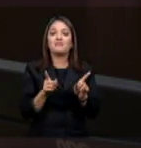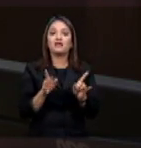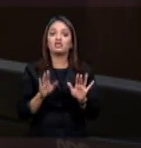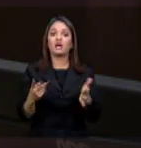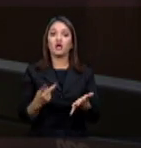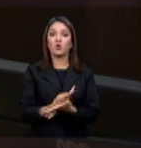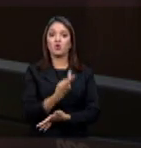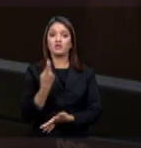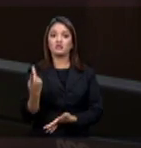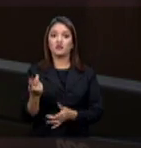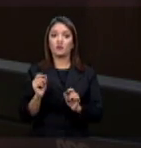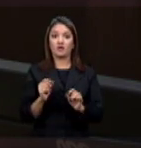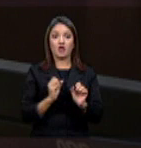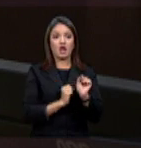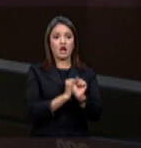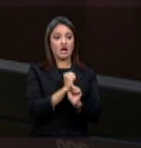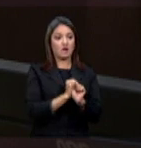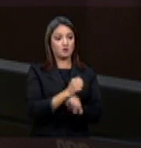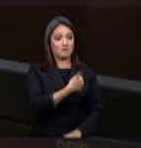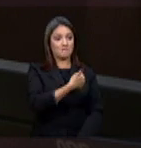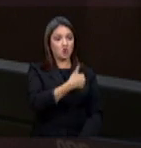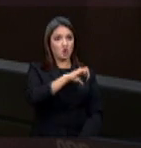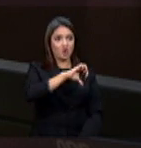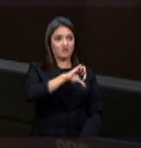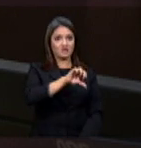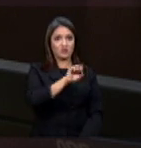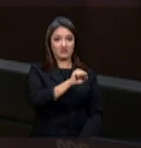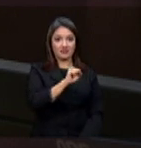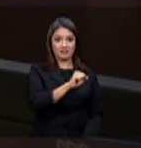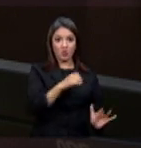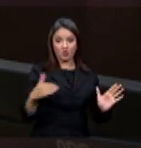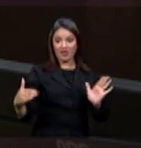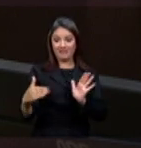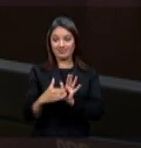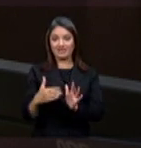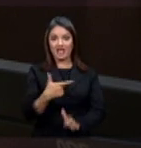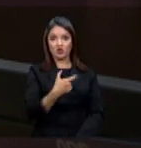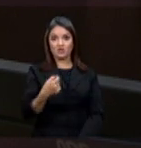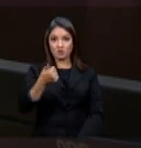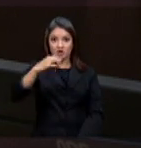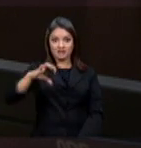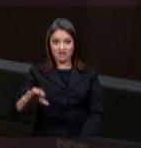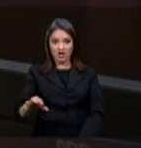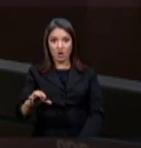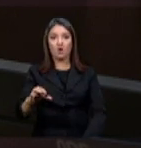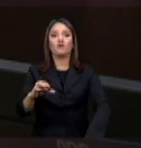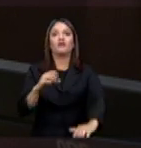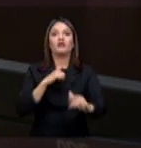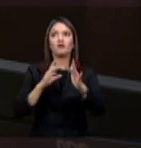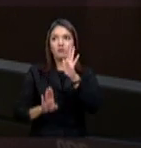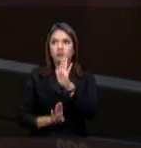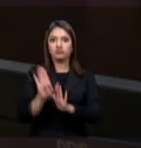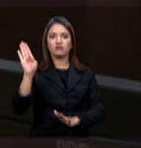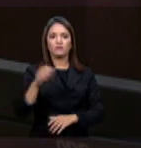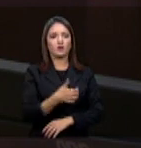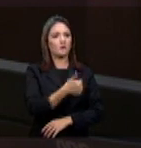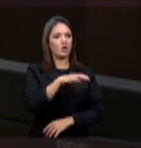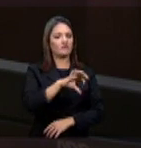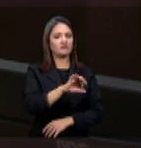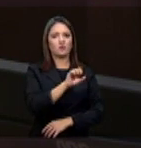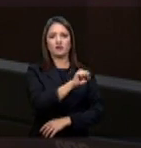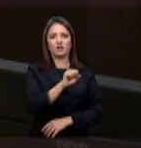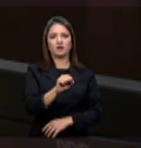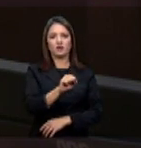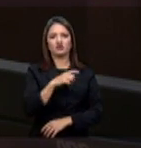entre se considerarmos os anos de 1988 a 2019 em 1988 as